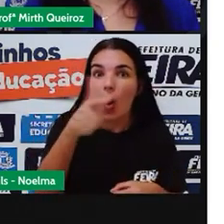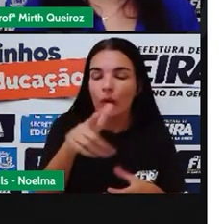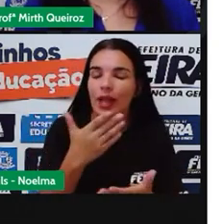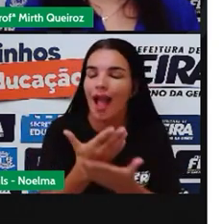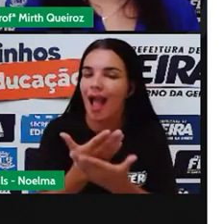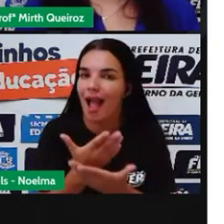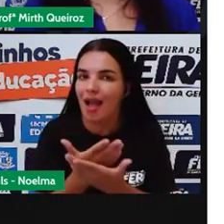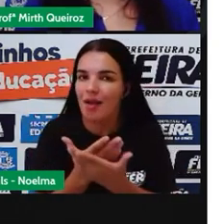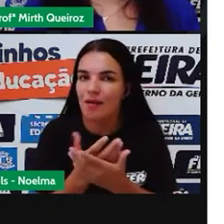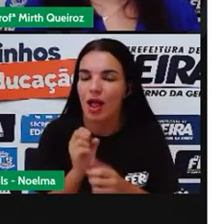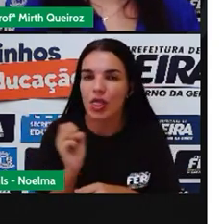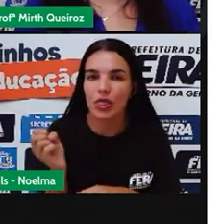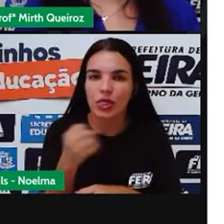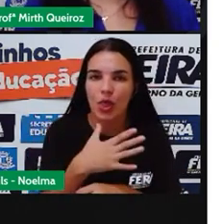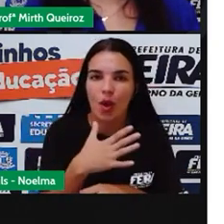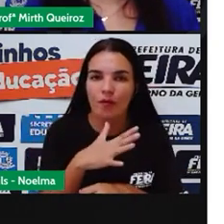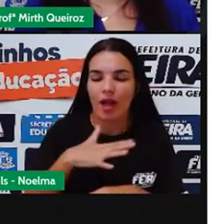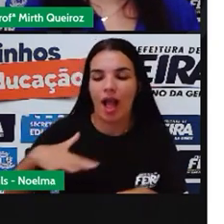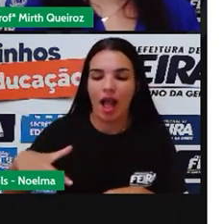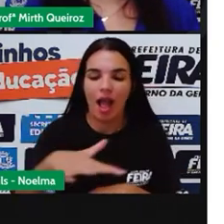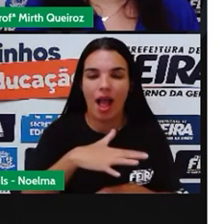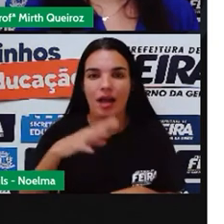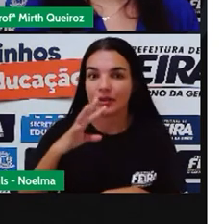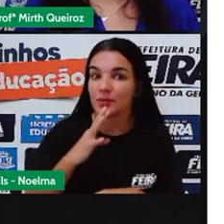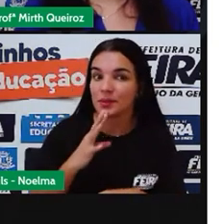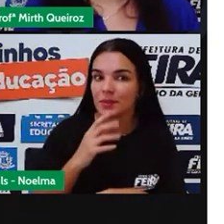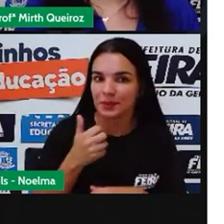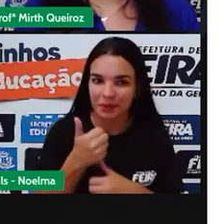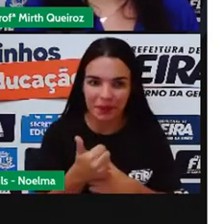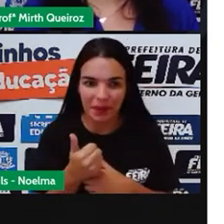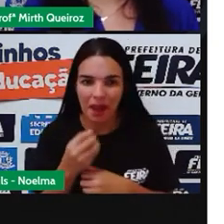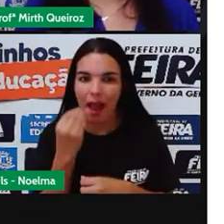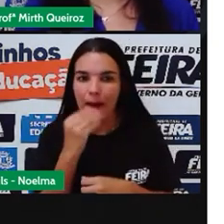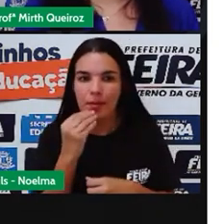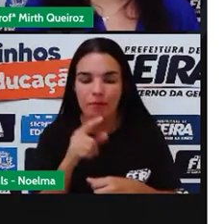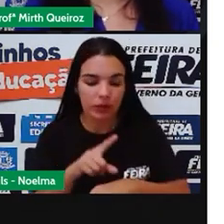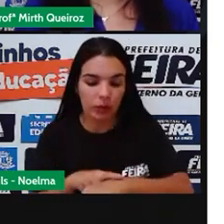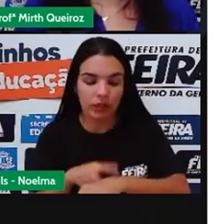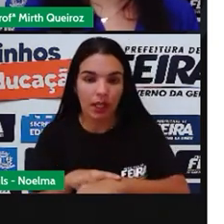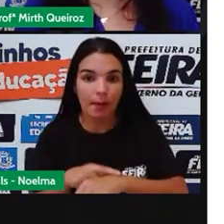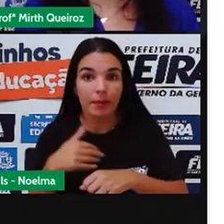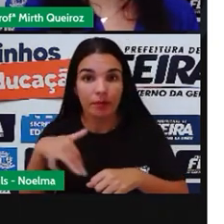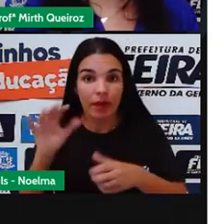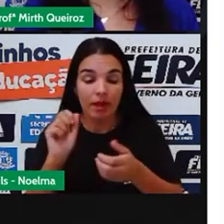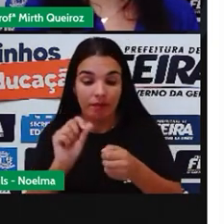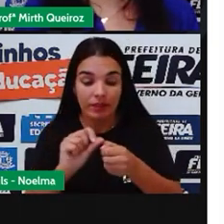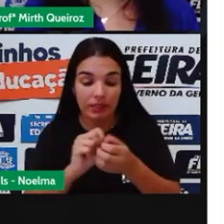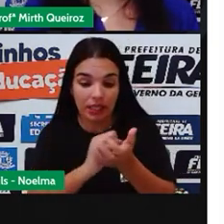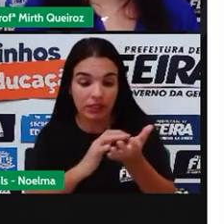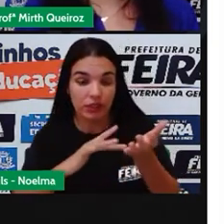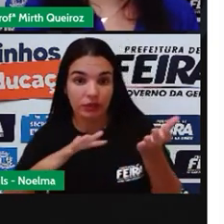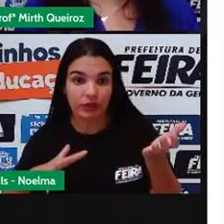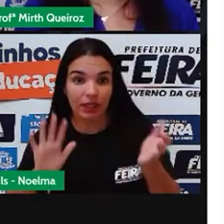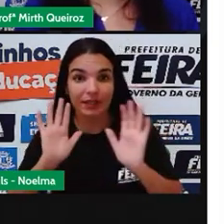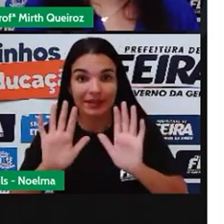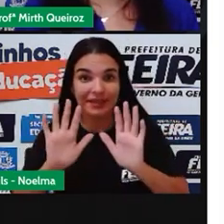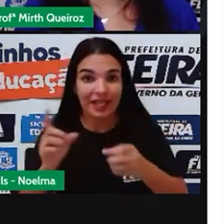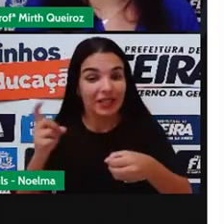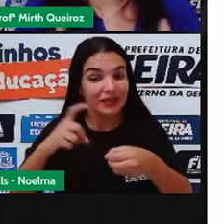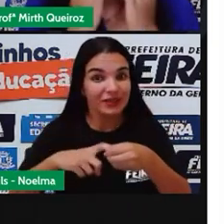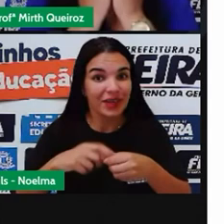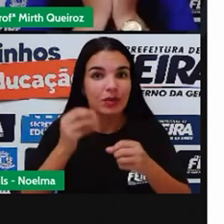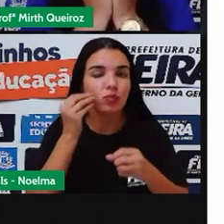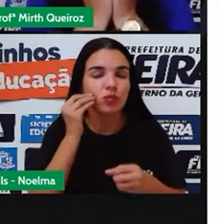uma aula de uma nova área aí do conhecimento, certo? Aproveitem esse tempo aí já para fazer a atividade de vocês. Daqui a pouco a gente está de